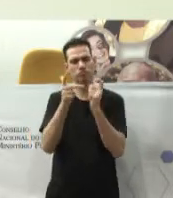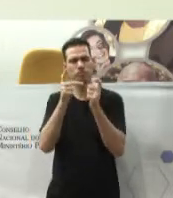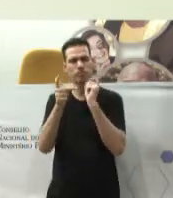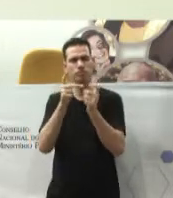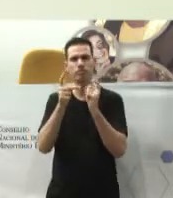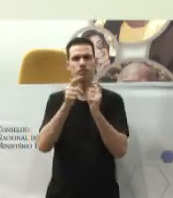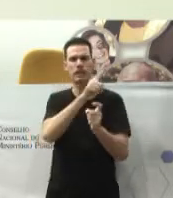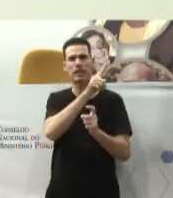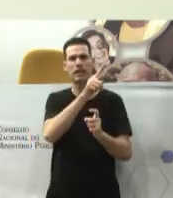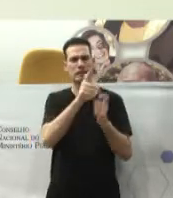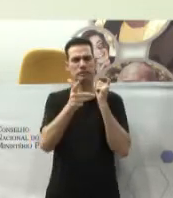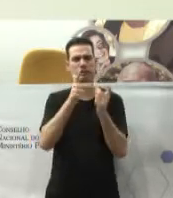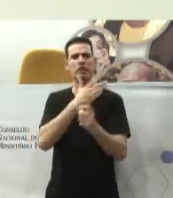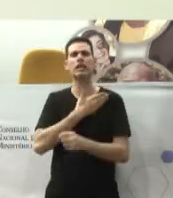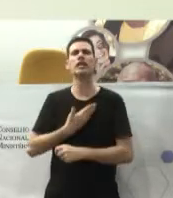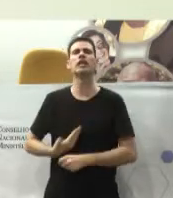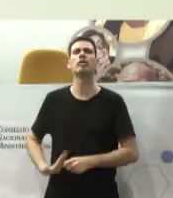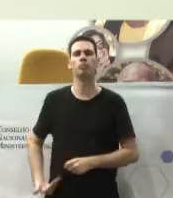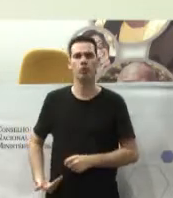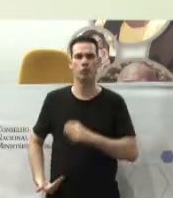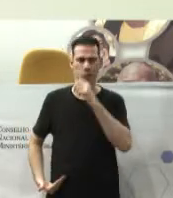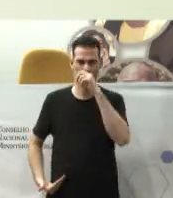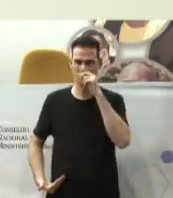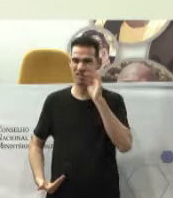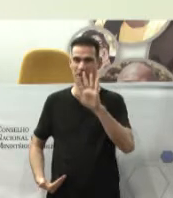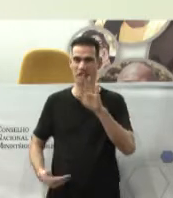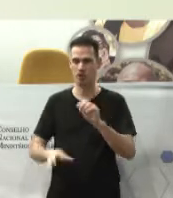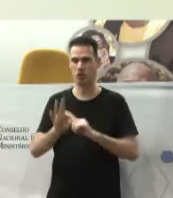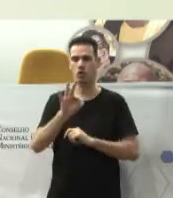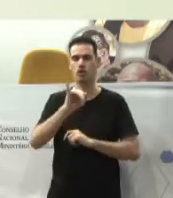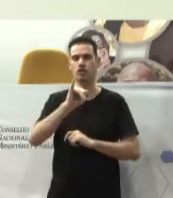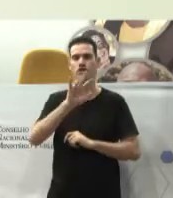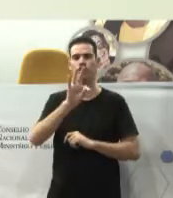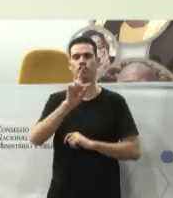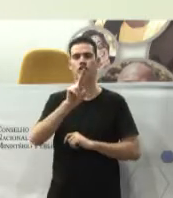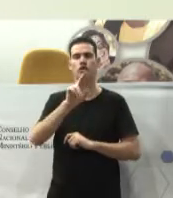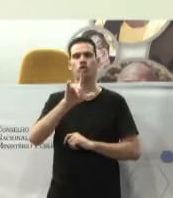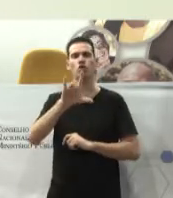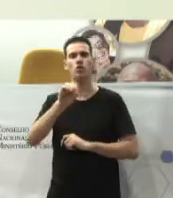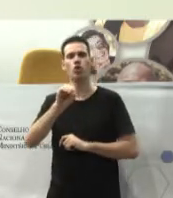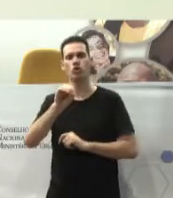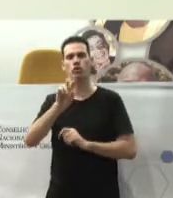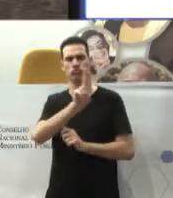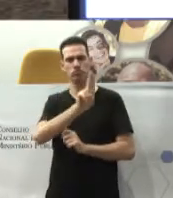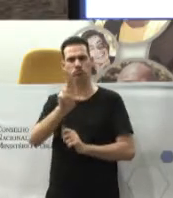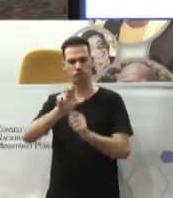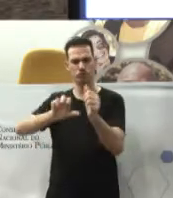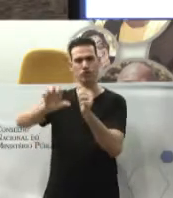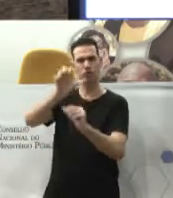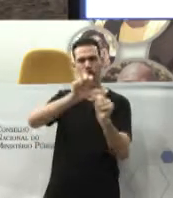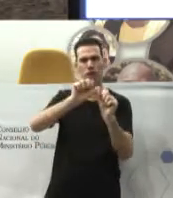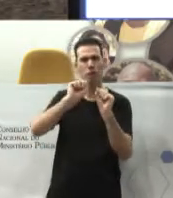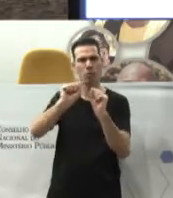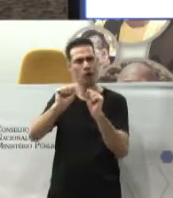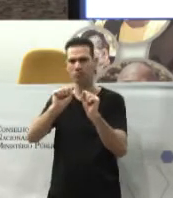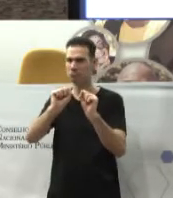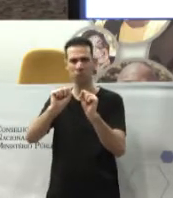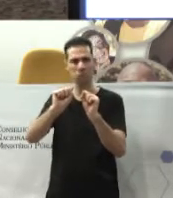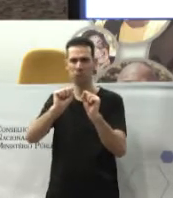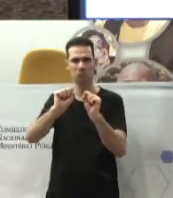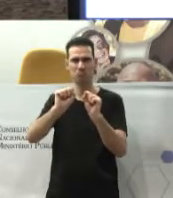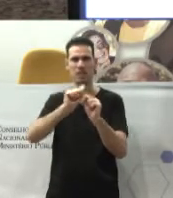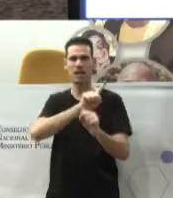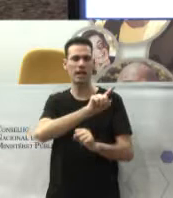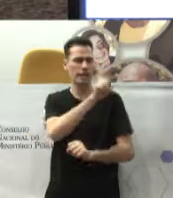era pública e que, portanto, o título não poderia ser alterado. E não caberia